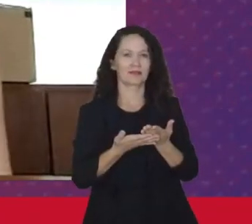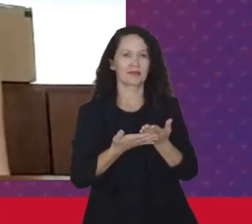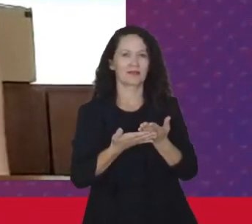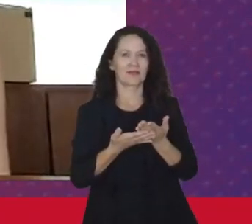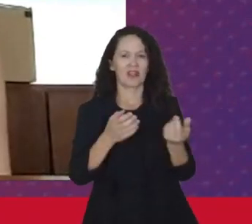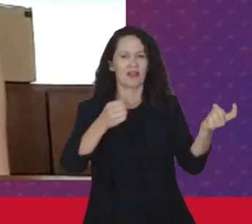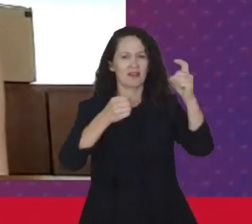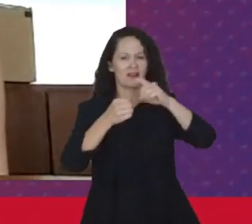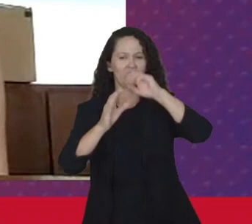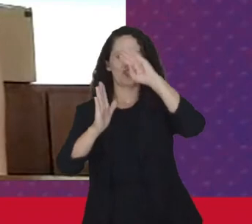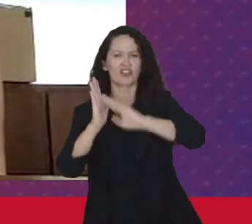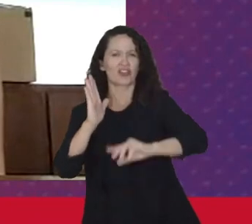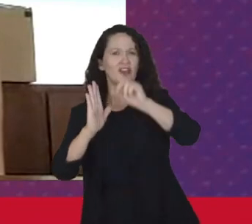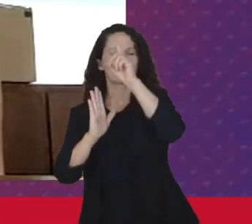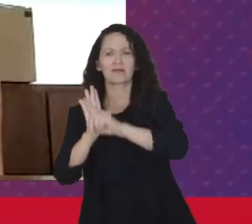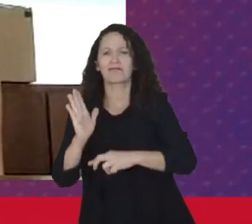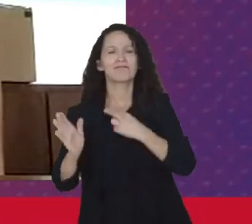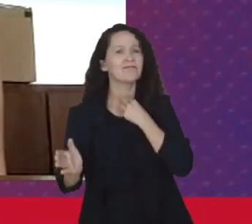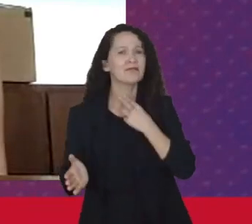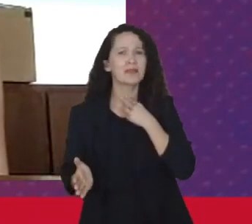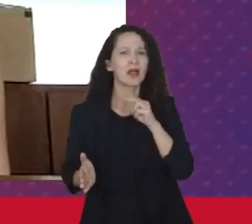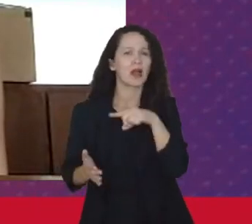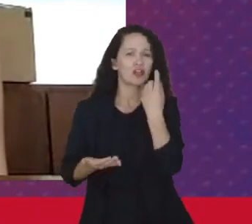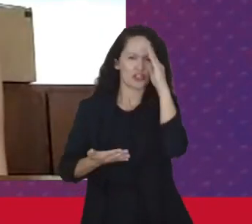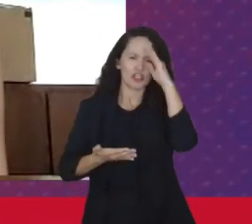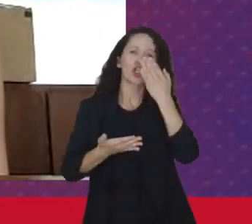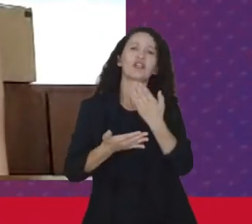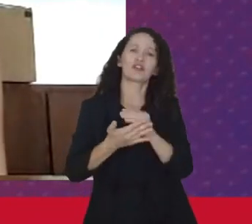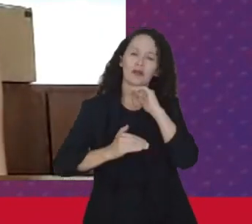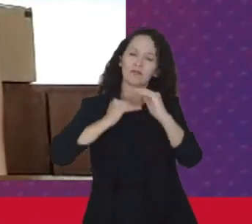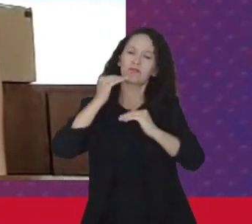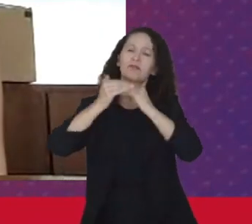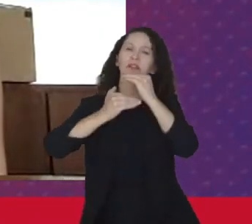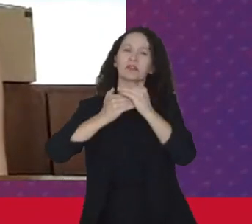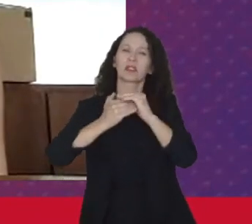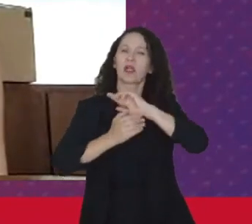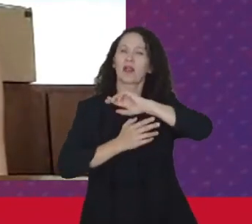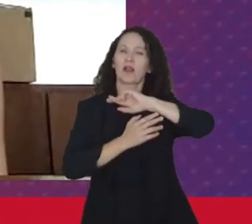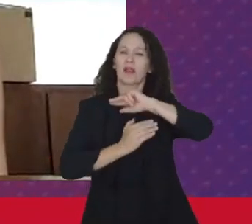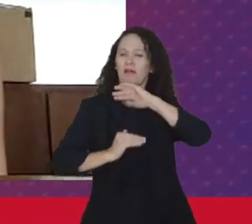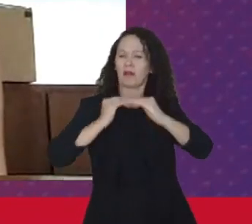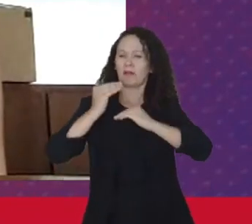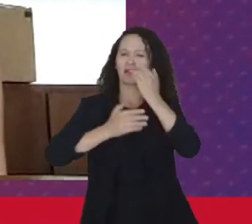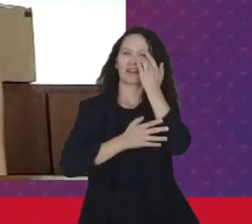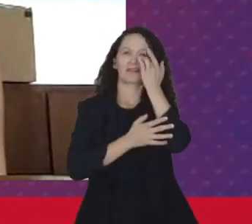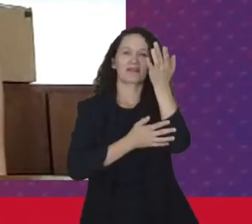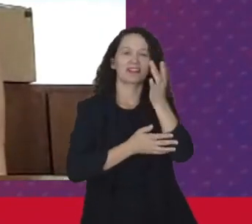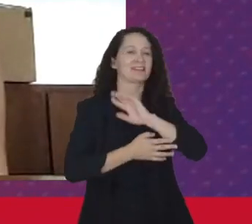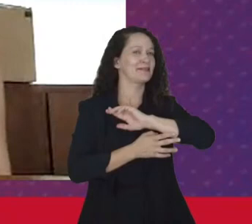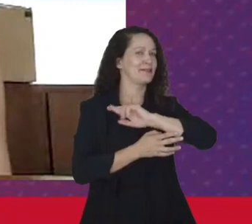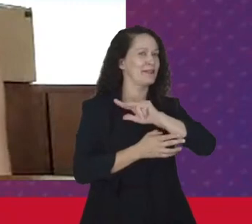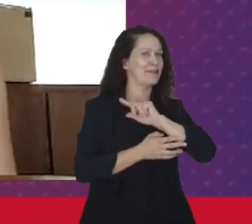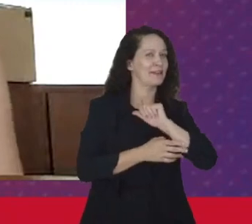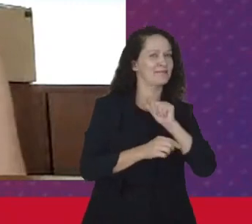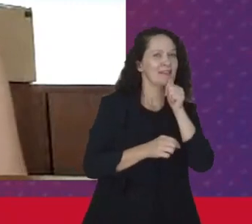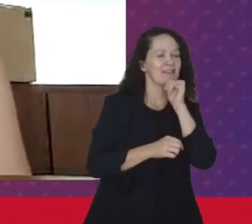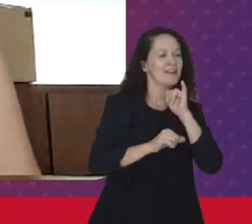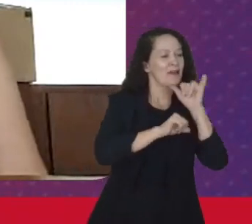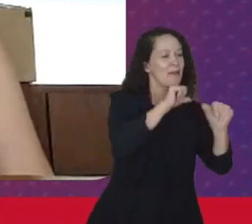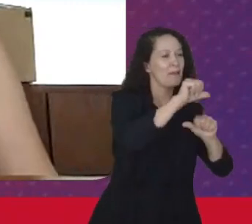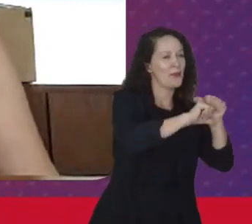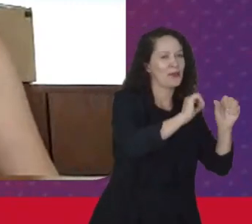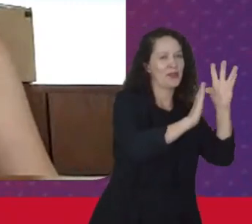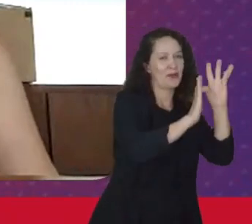em retroceder desse ponto. Então, a gente tem que acreditar em processo. Não é um processo fácil você sair de um